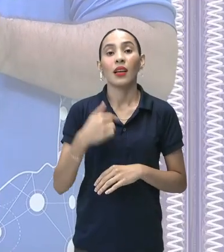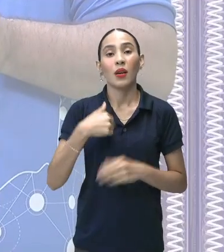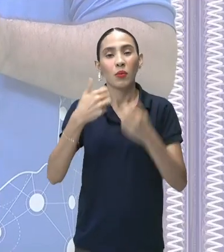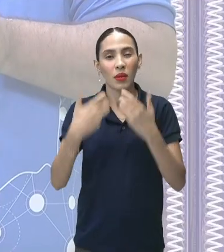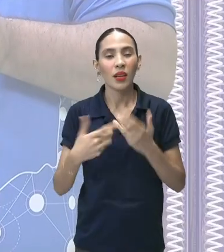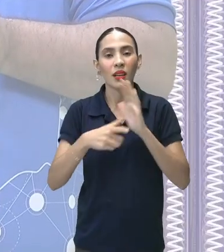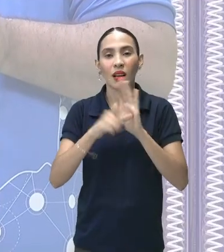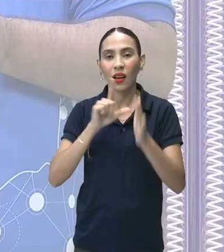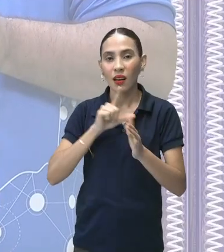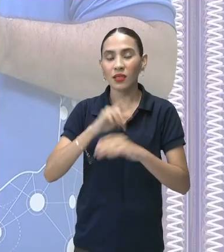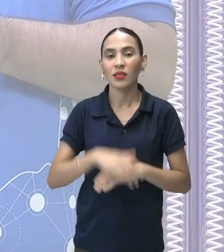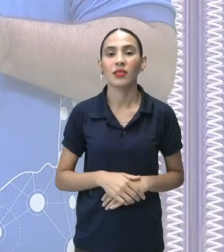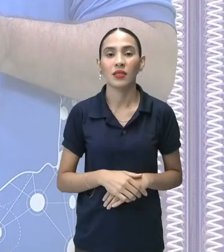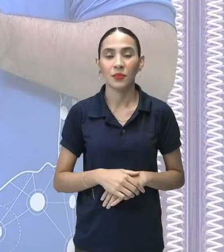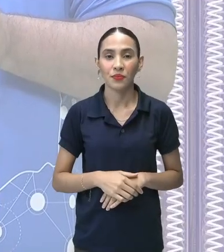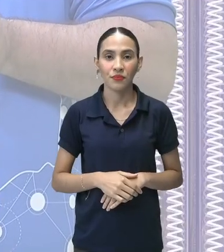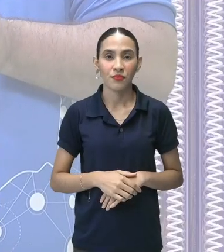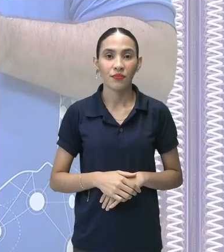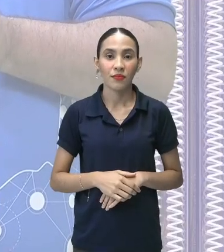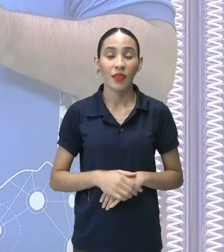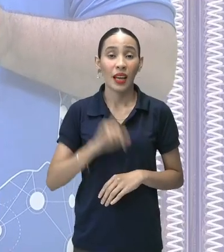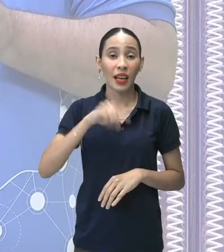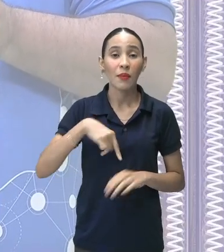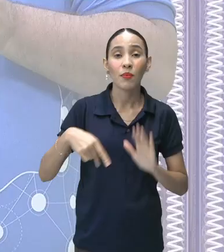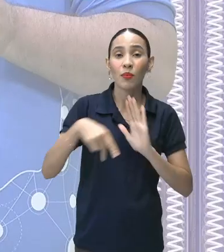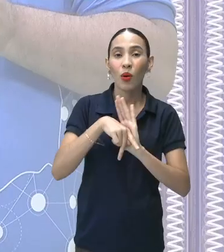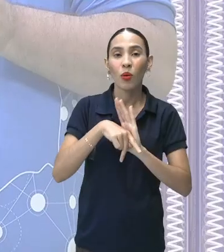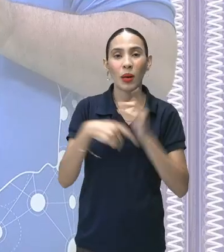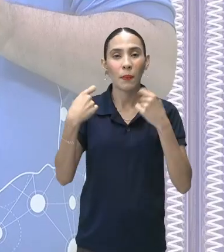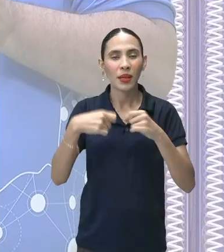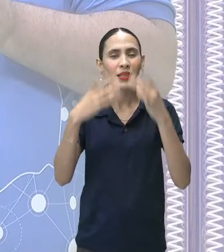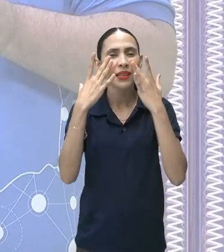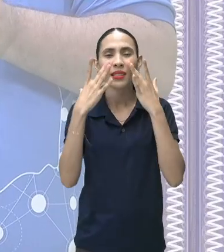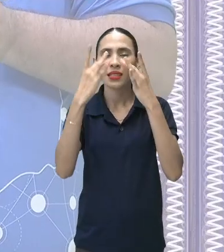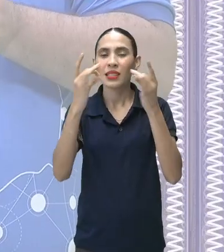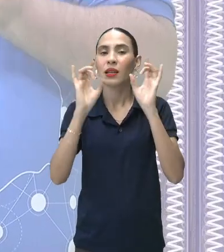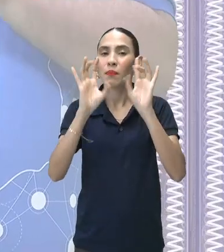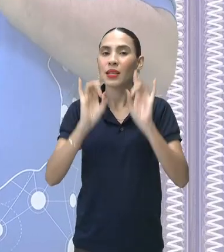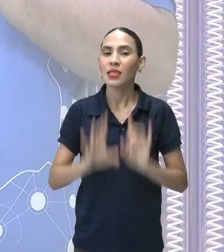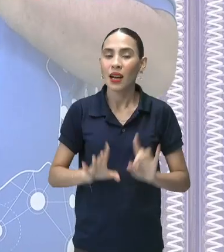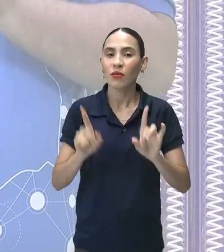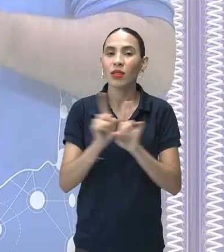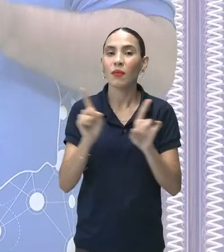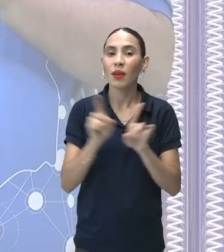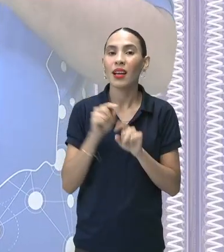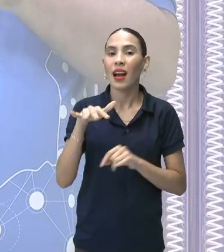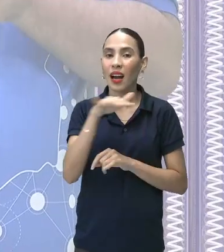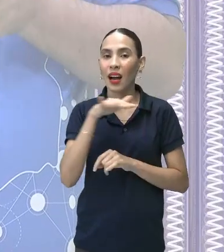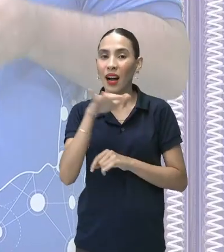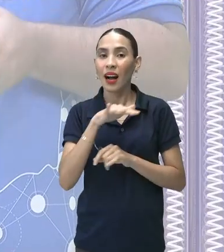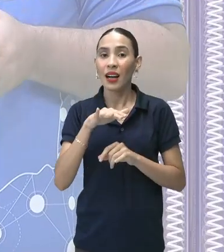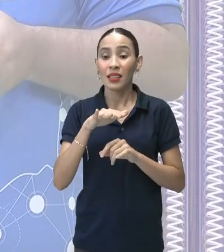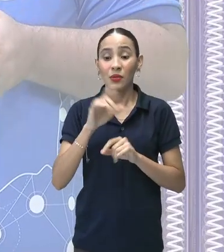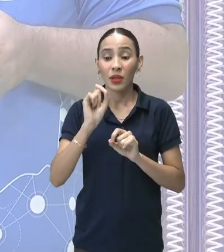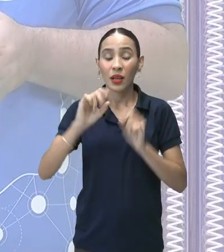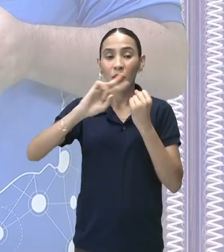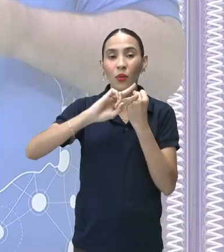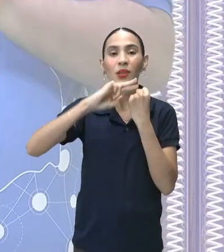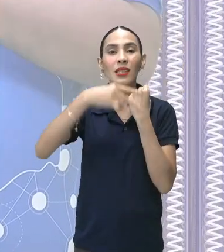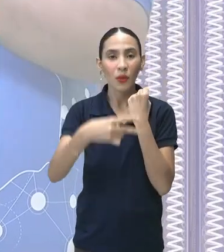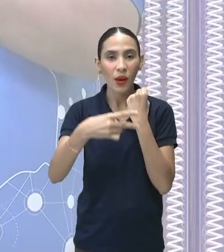coloquei logo no início, ela advém, ela tem que ter uma atenção muito especial para o campo das